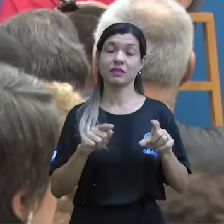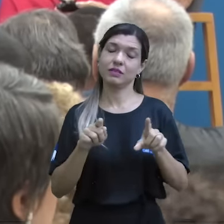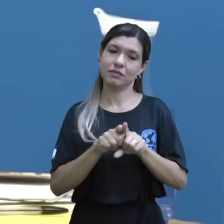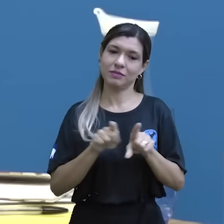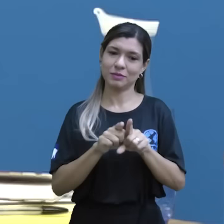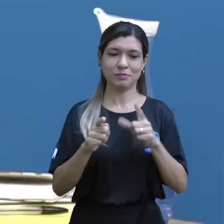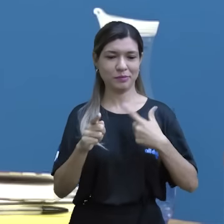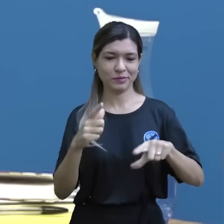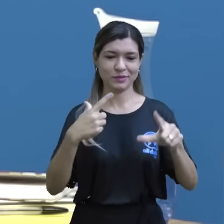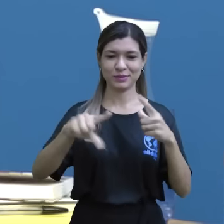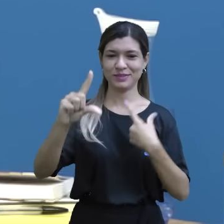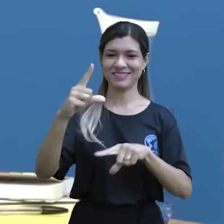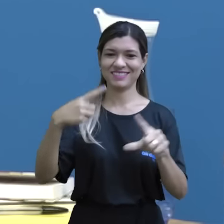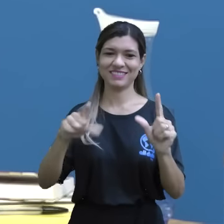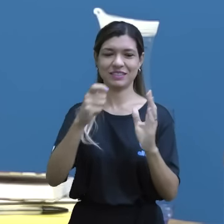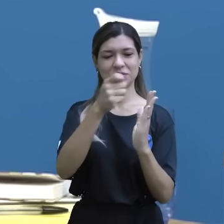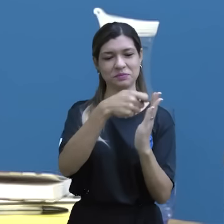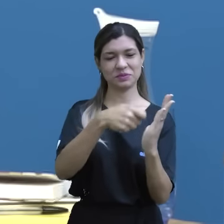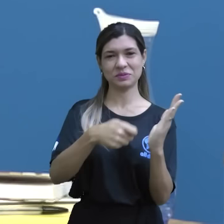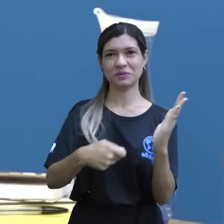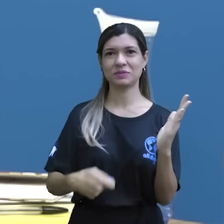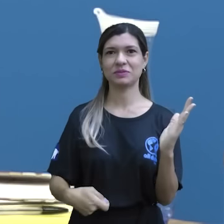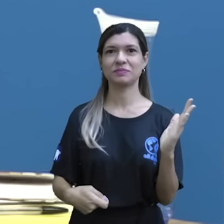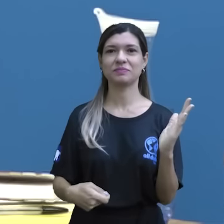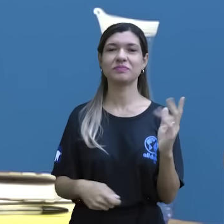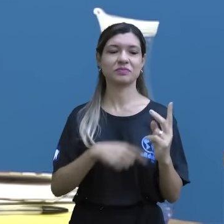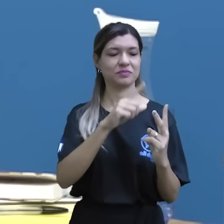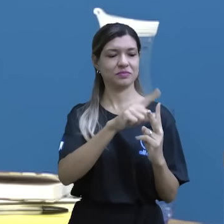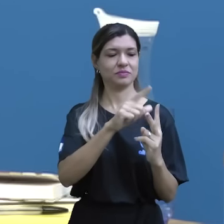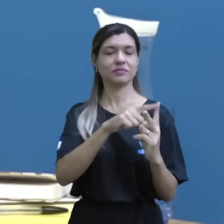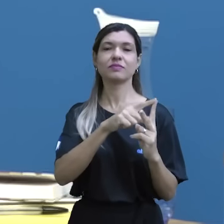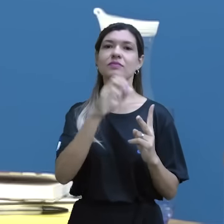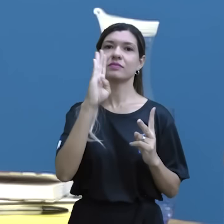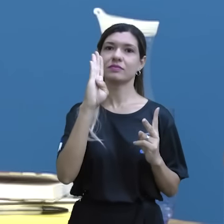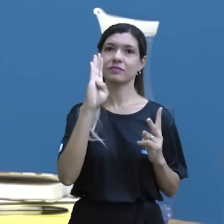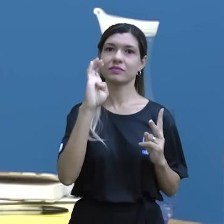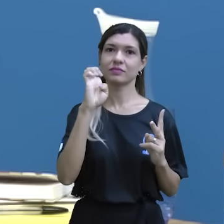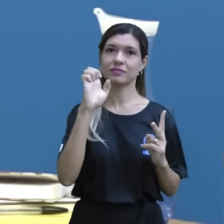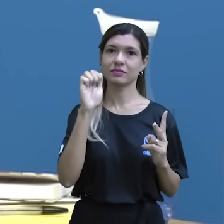Lima Barreto, Lima Barreto e o Rio de Janeiro em Fragmentos,